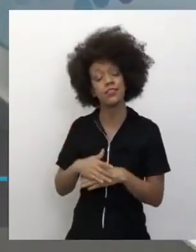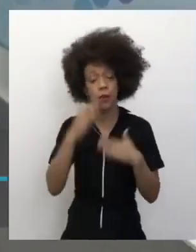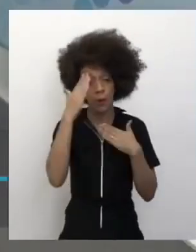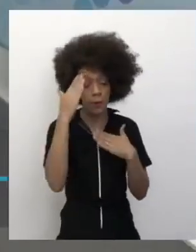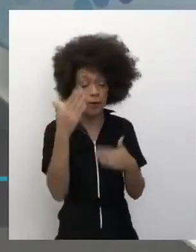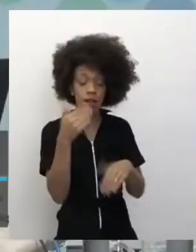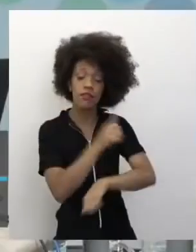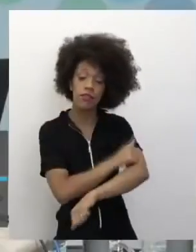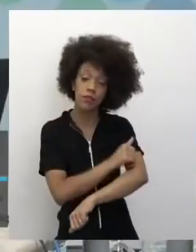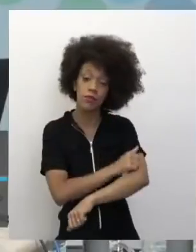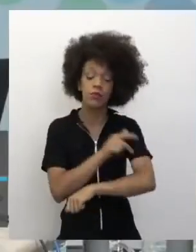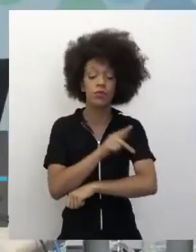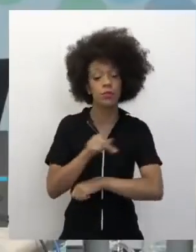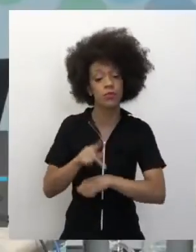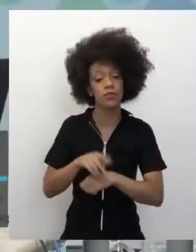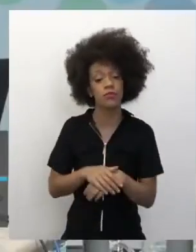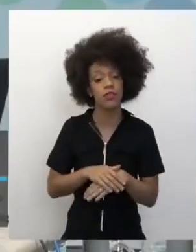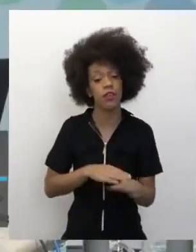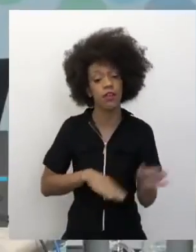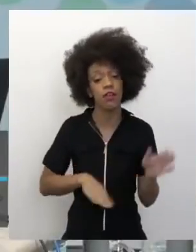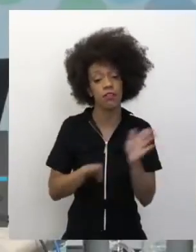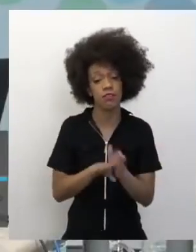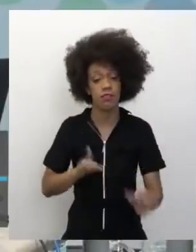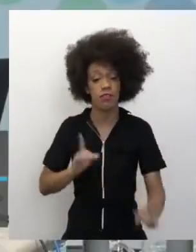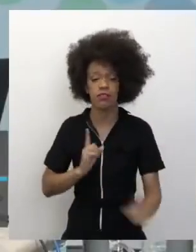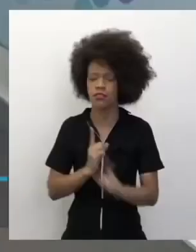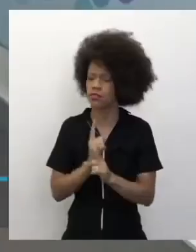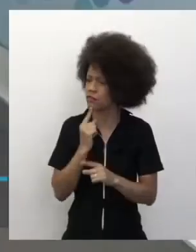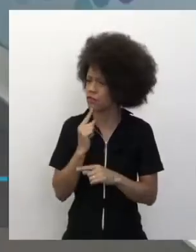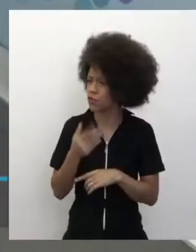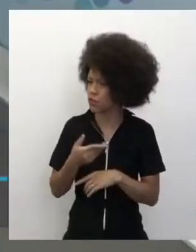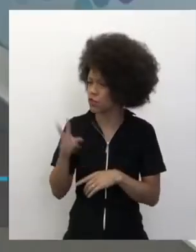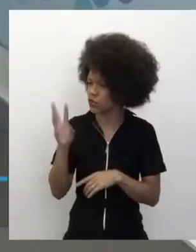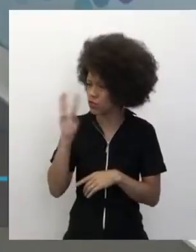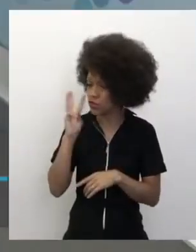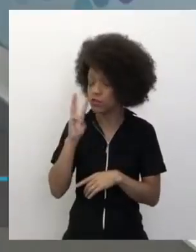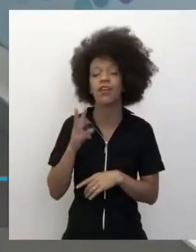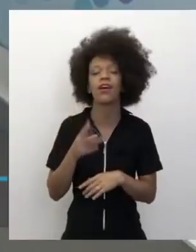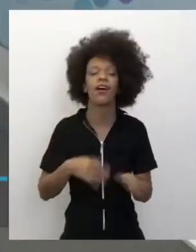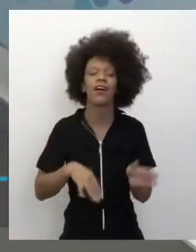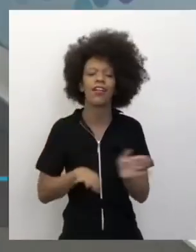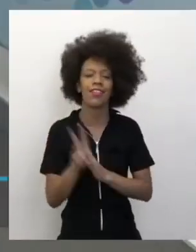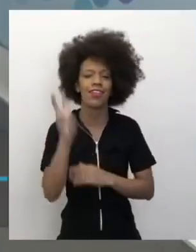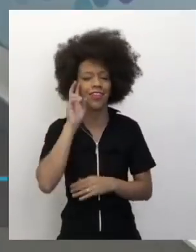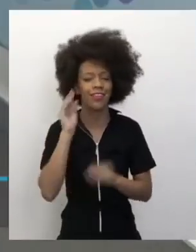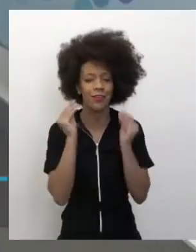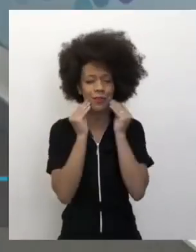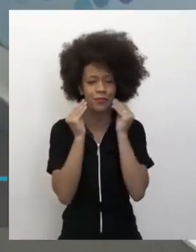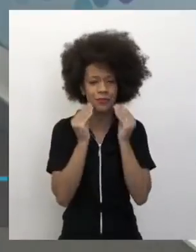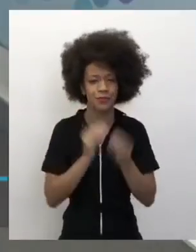obrigada, alunos e professores. Hoje é terça, né? Até quinta-feira. Um beijo. Beijo.